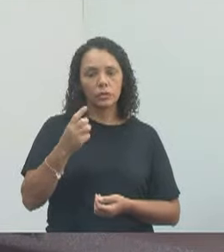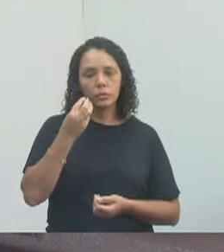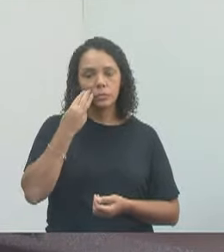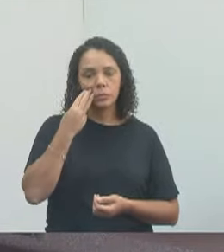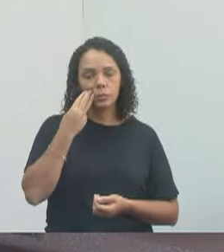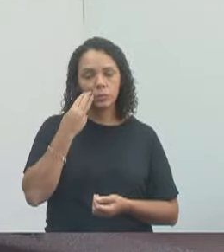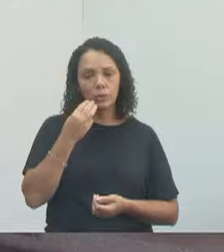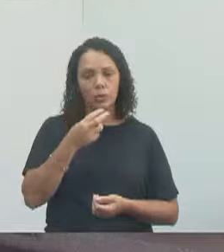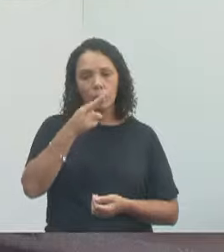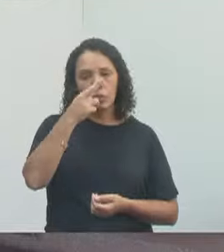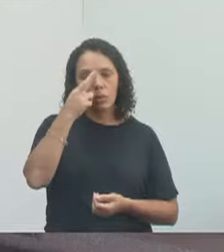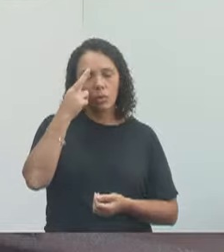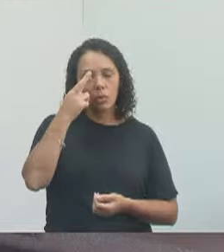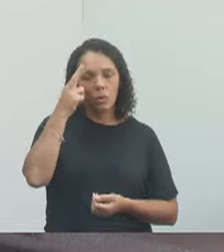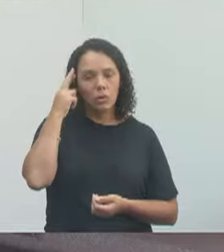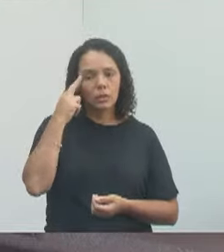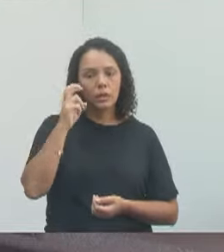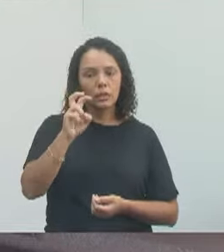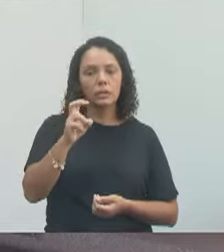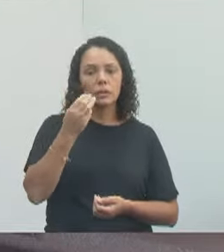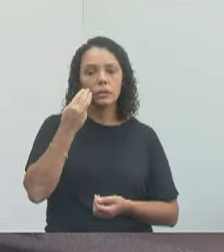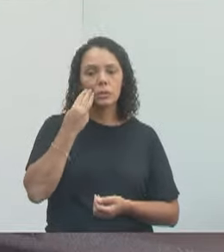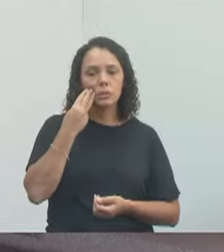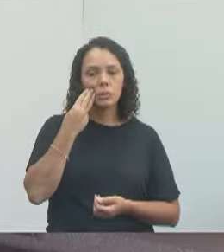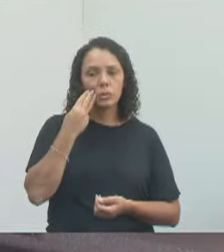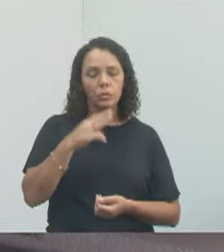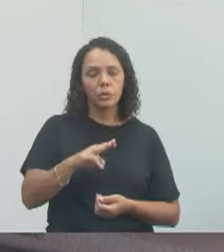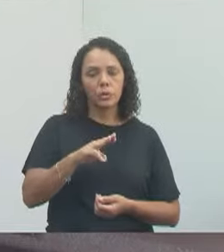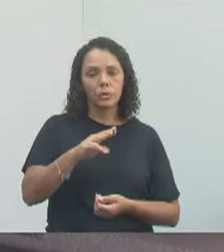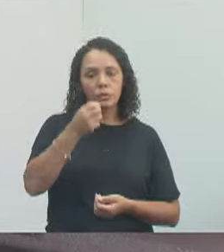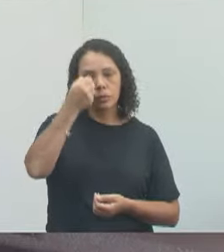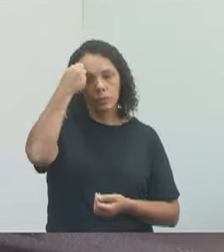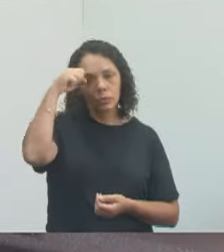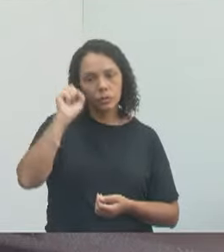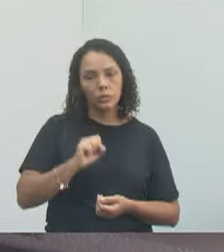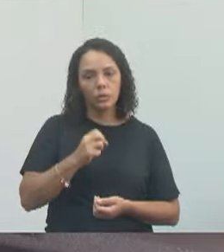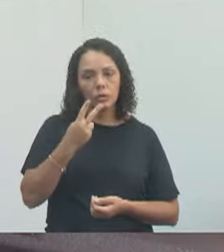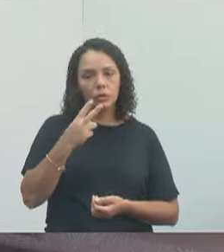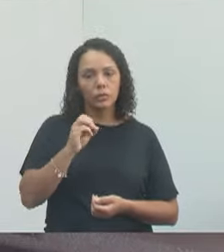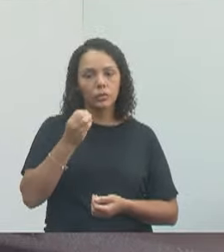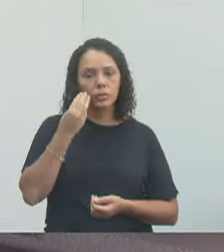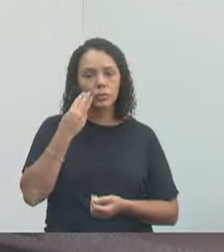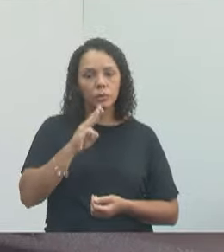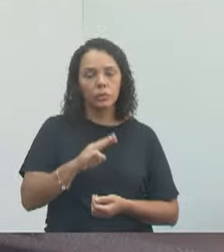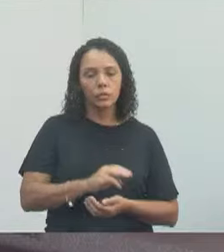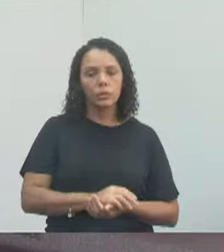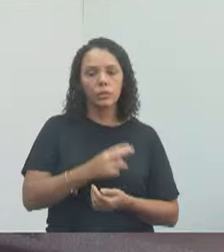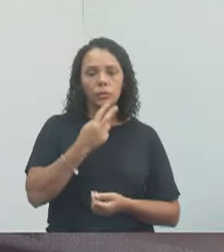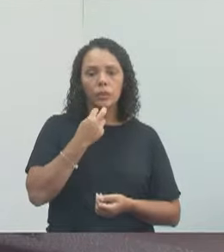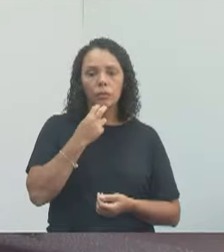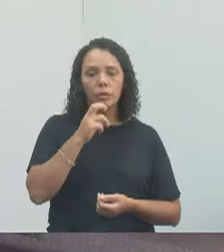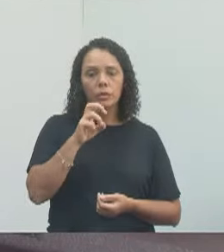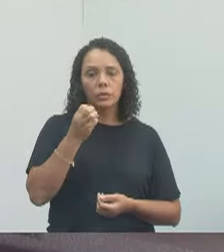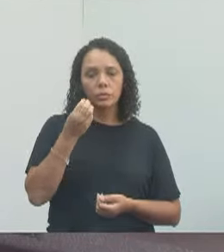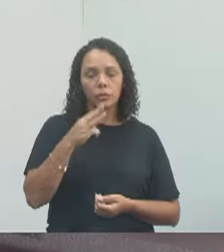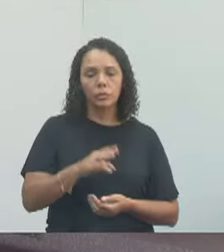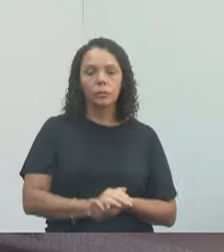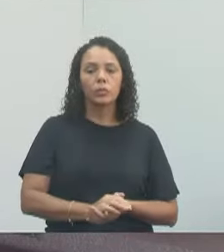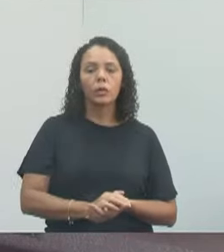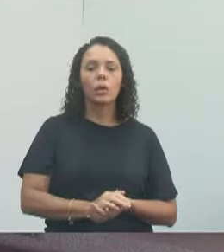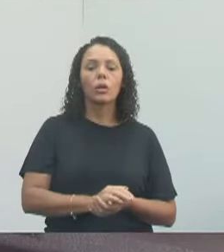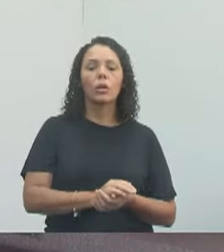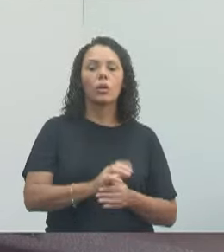snia patas da Amizade 200.00 Valmir do parque Meia luua 5000 LOAS 2024 dud 30.00